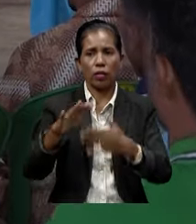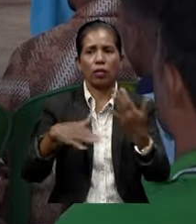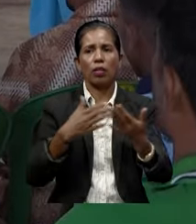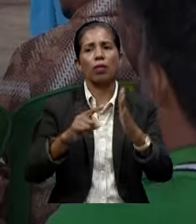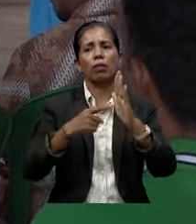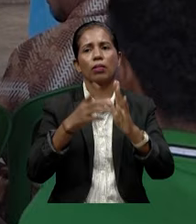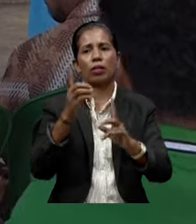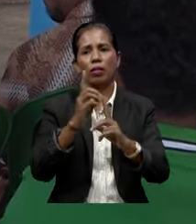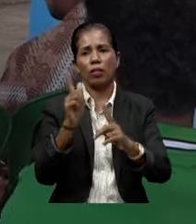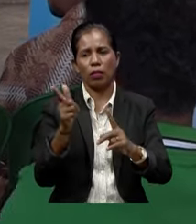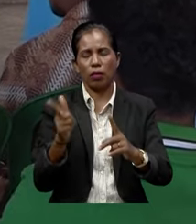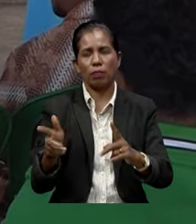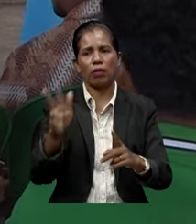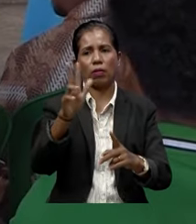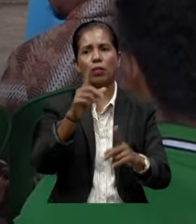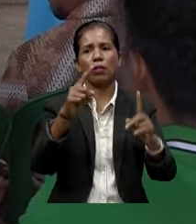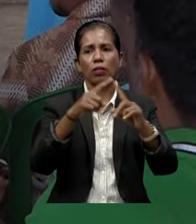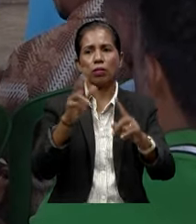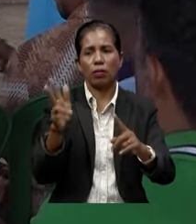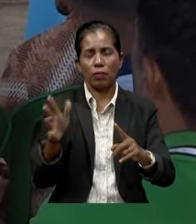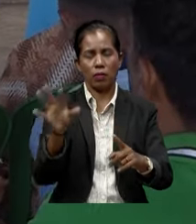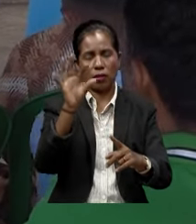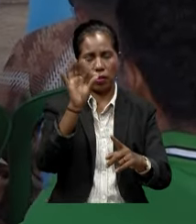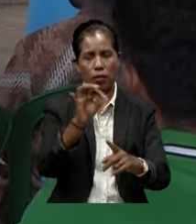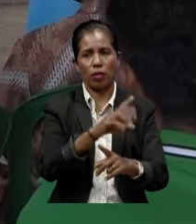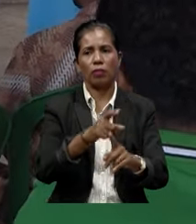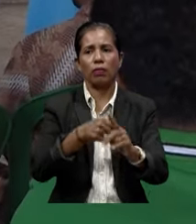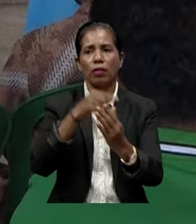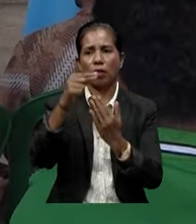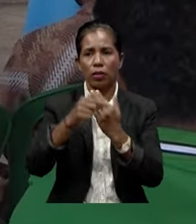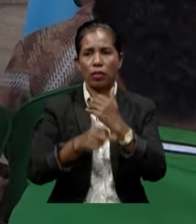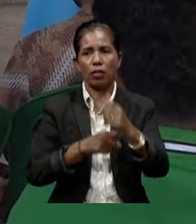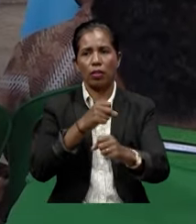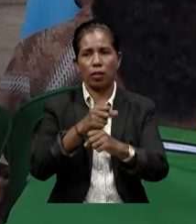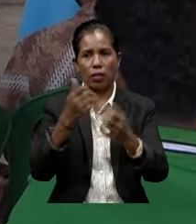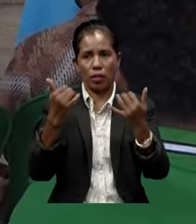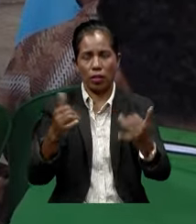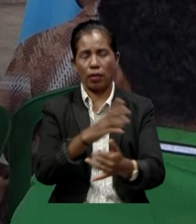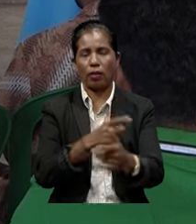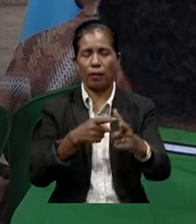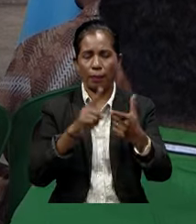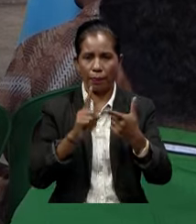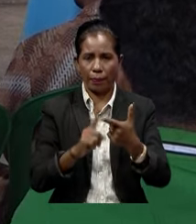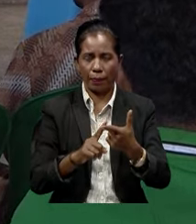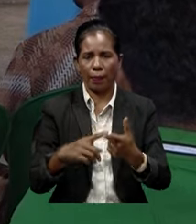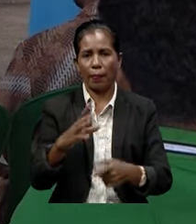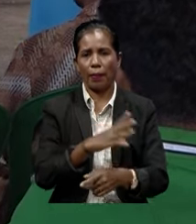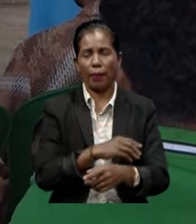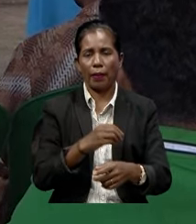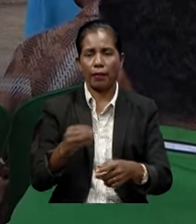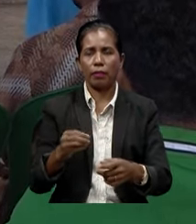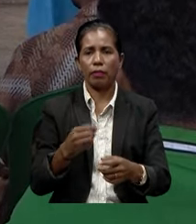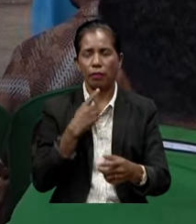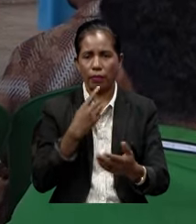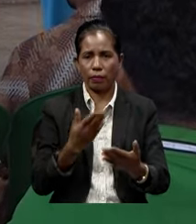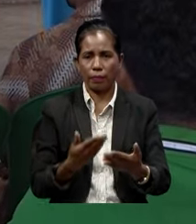Husi Loro Ruanulu Resin 8, to Loro Ruanulu Resin 6, fulan Augusto Tinane. Resolução governo foi mandato ba Comitê